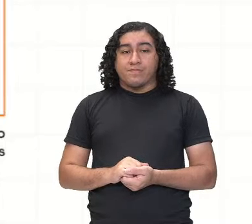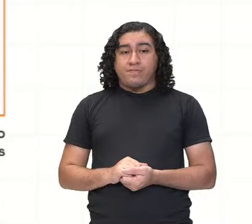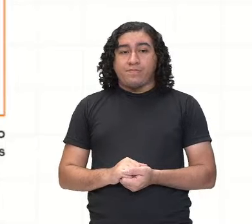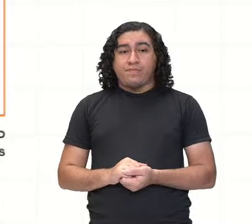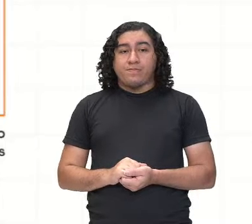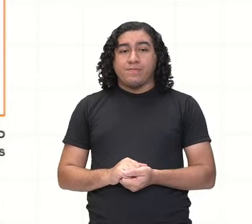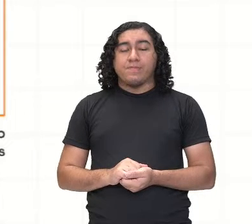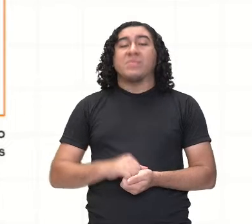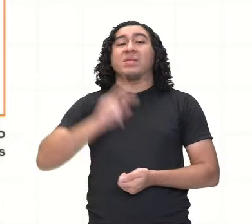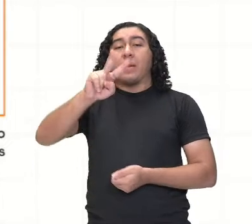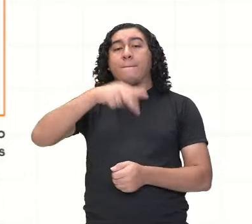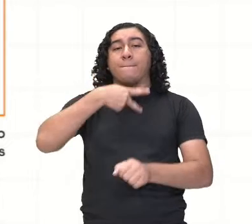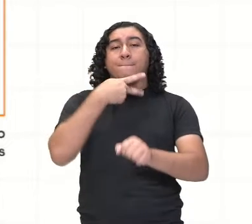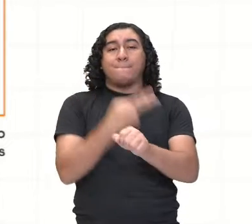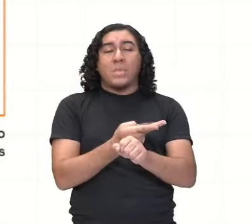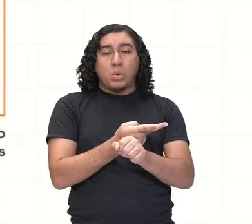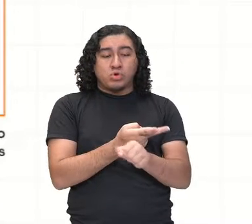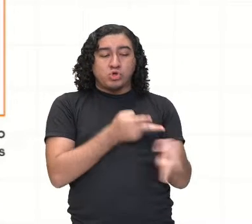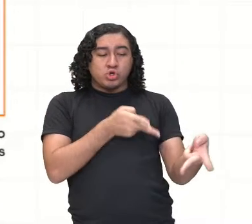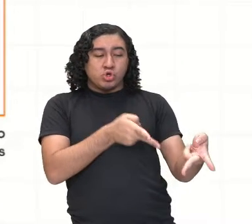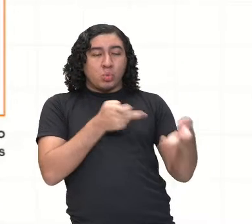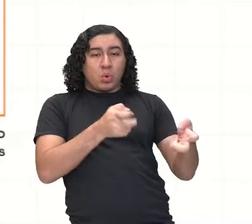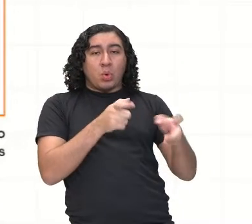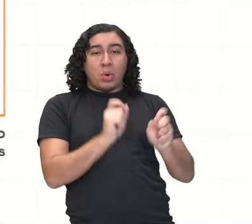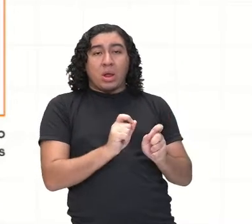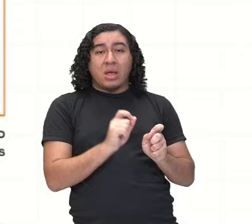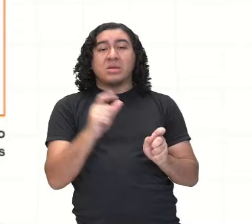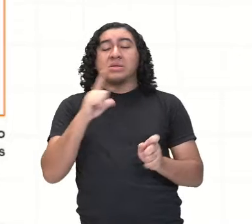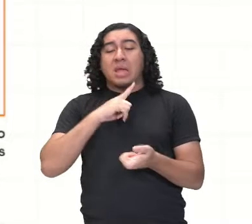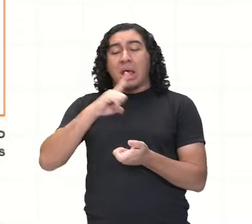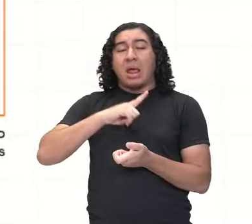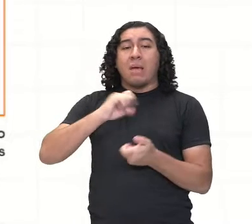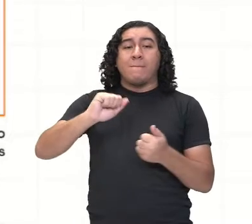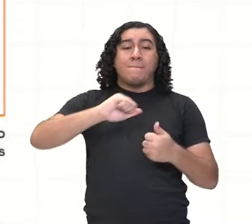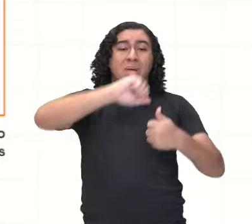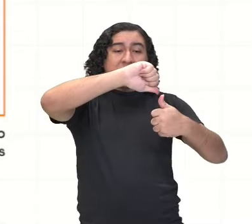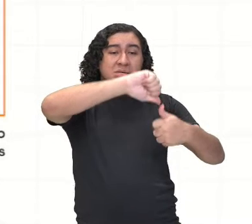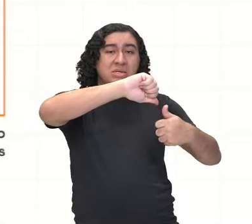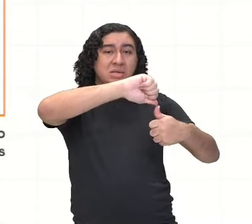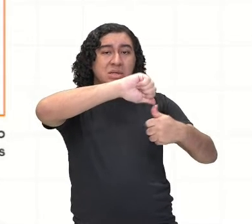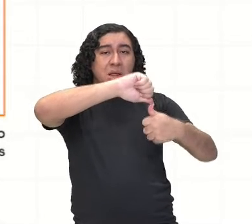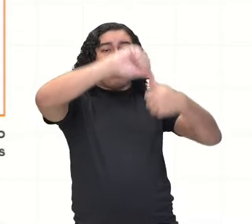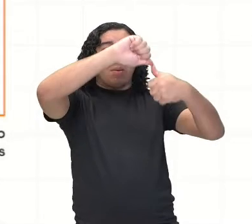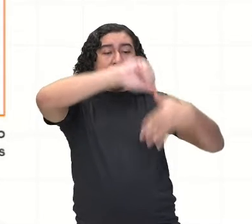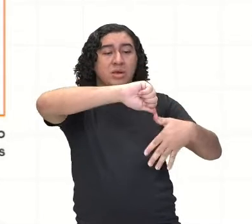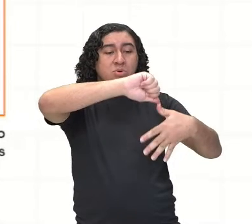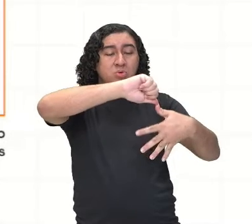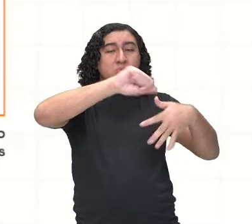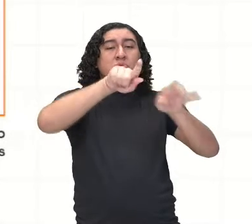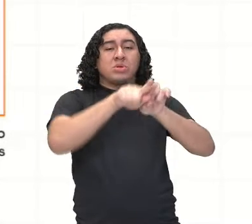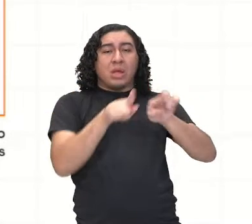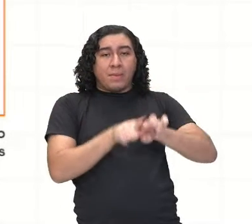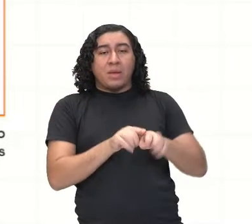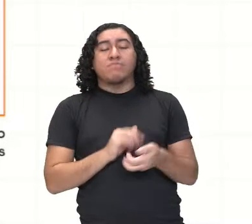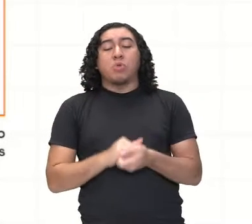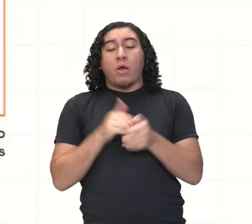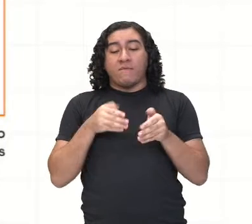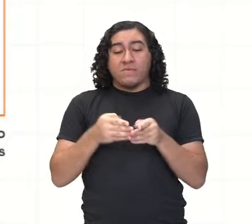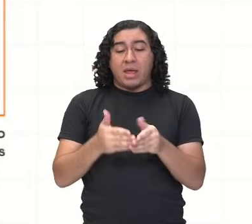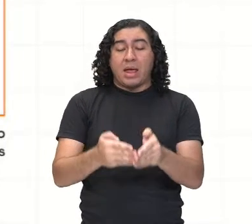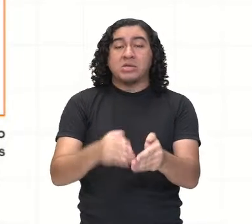subsequentemente, ele explorou partes do Caribe, da América Central e América do Sul em viagens